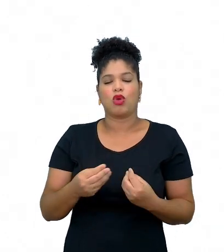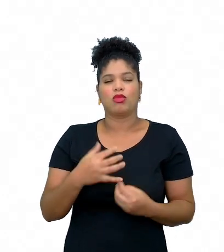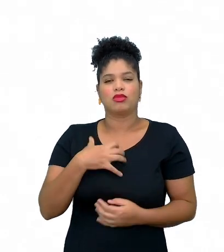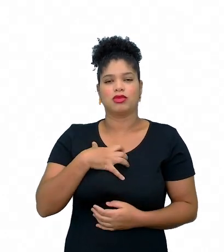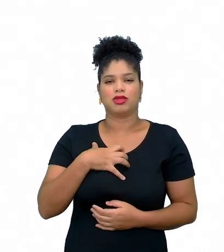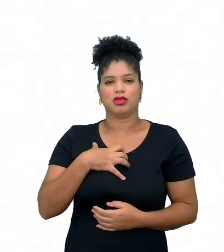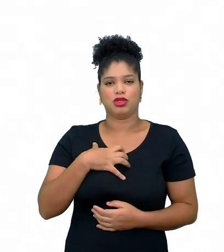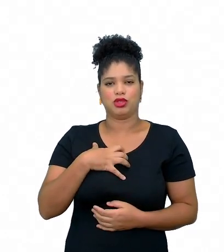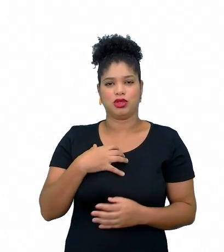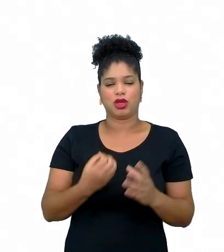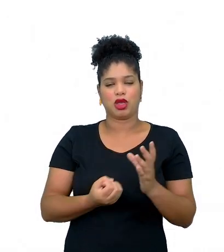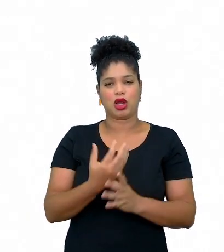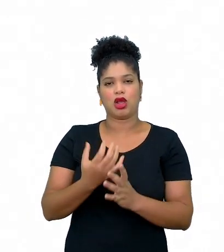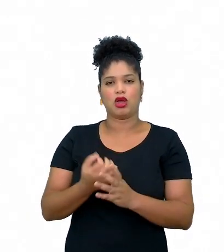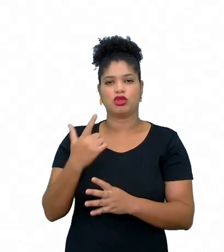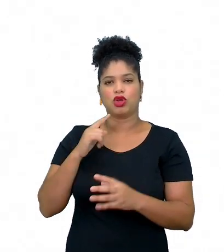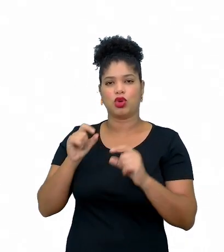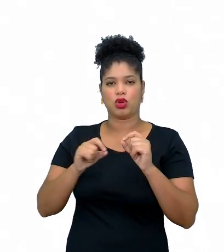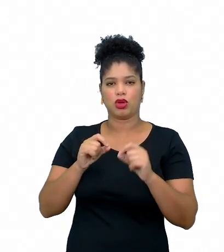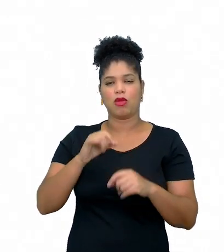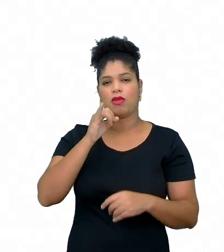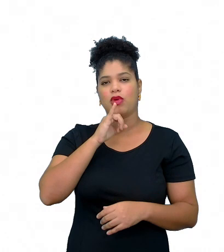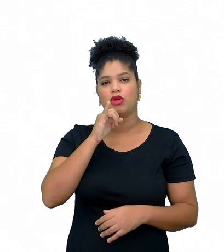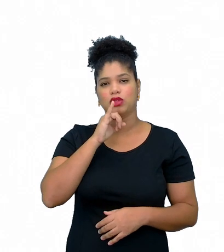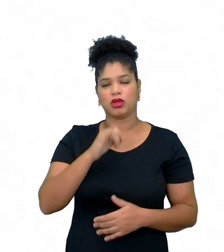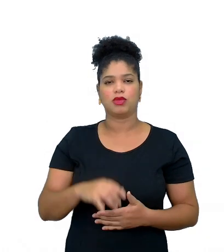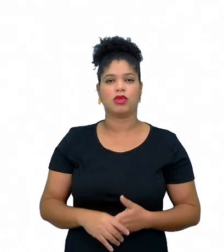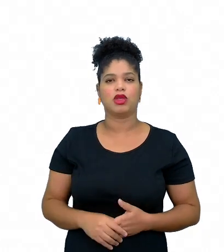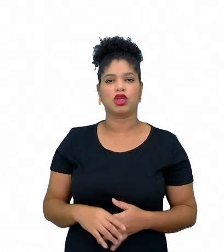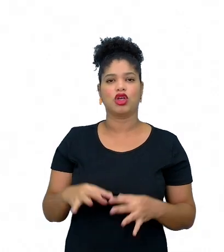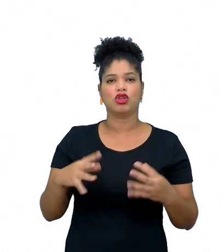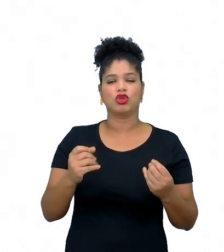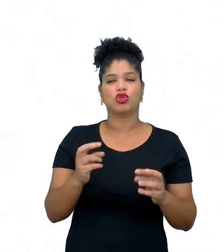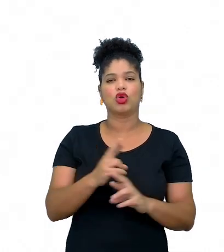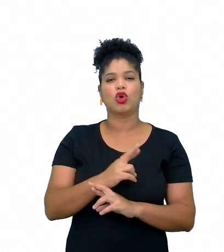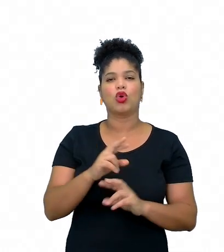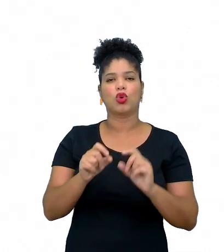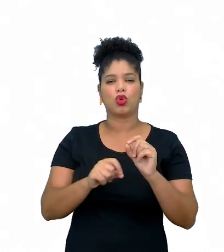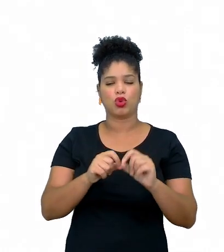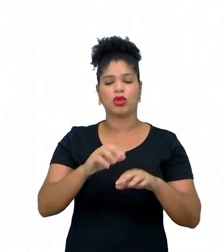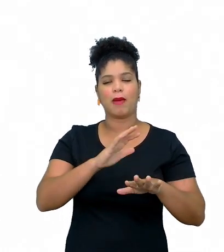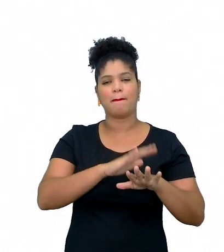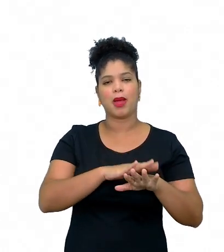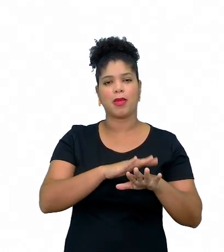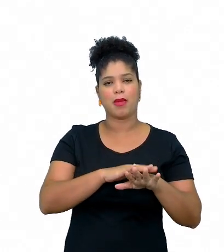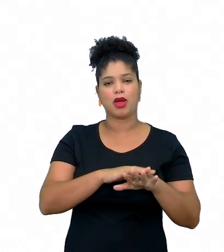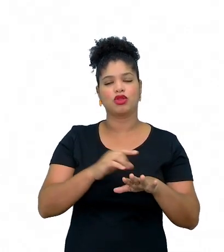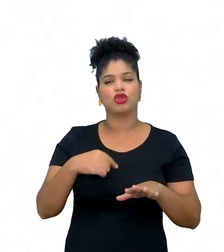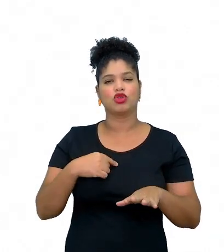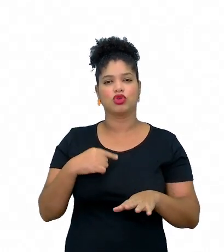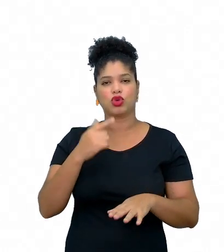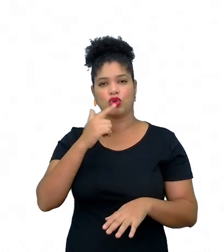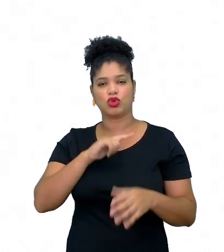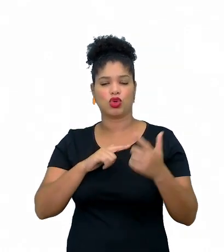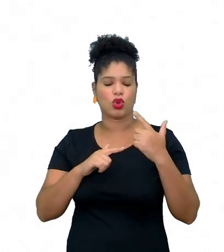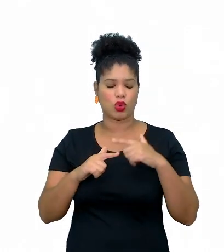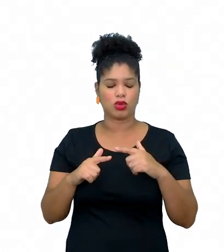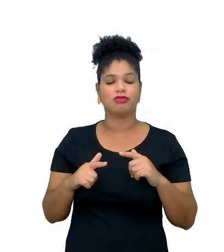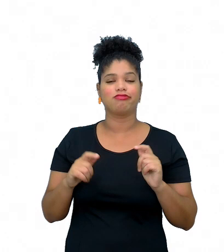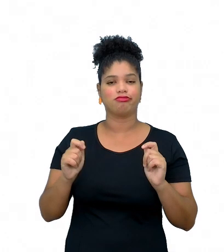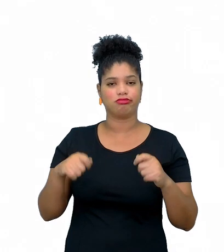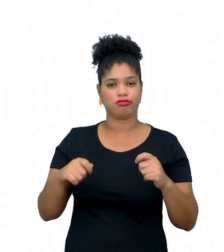dessas composições. Pois bem, então, tudo isso engloba esse trabalho que está sendo feito